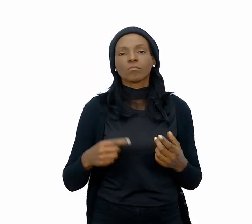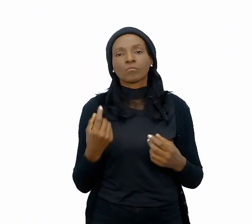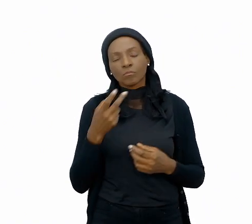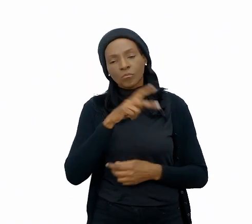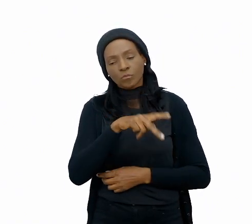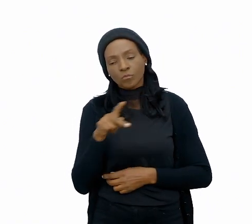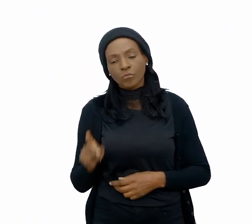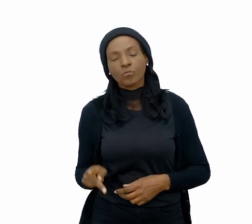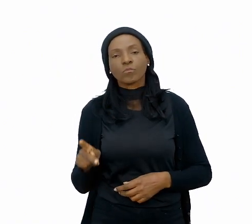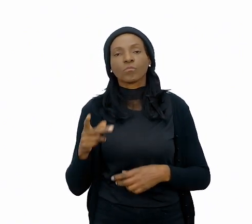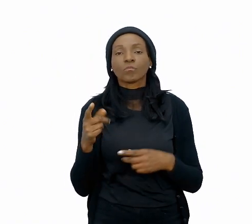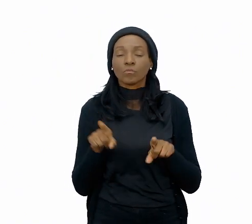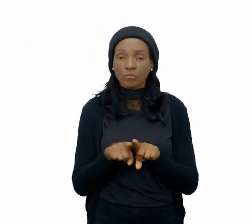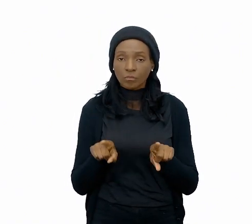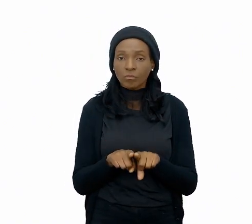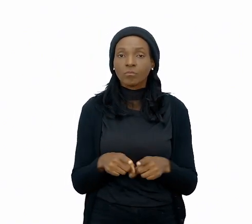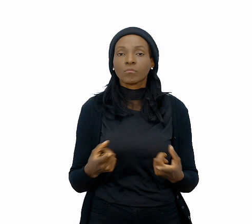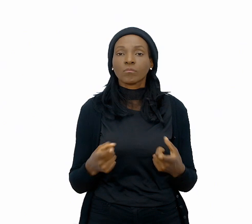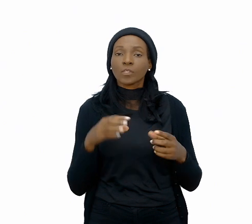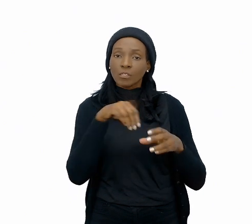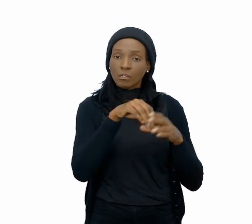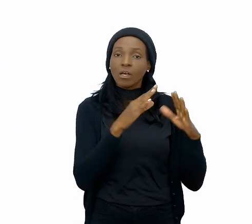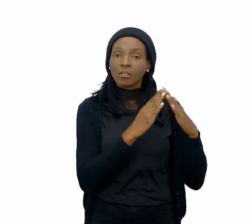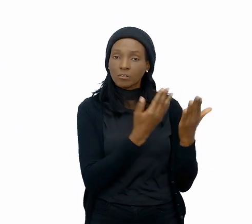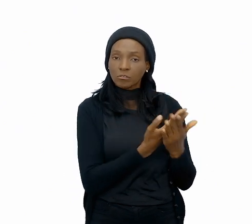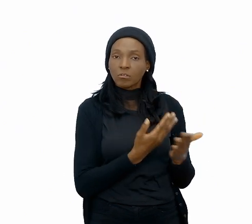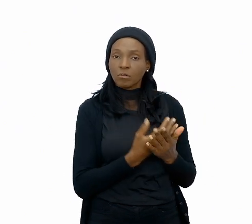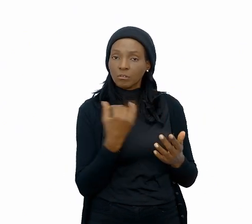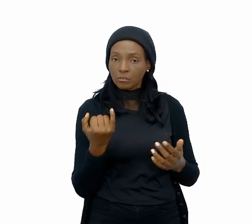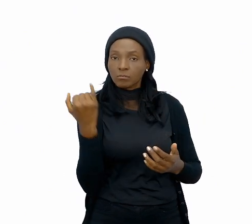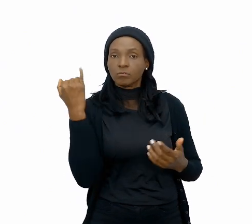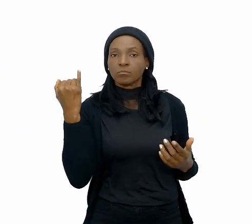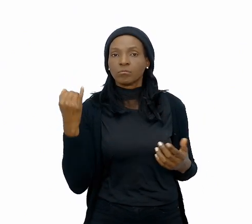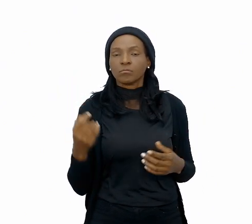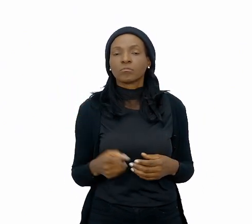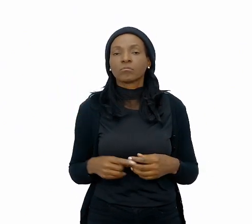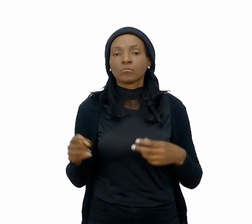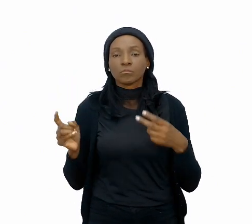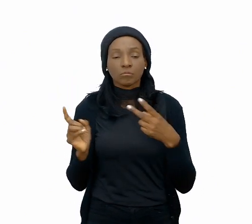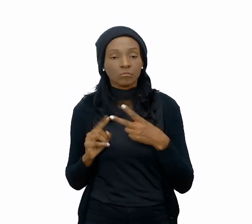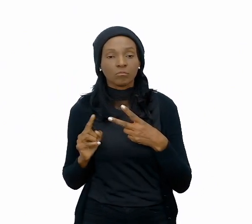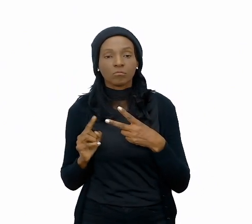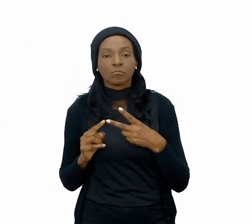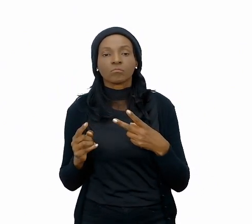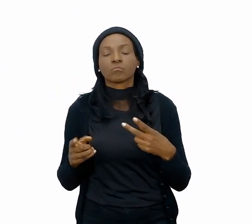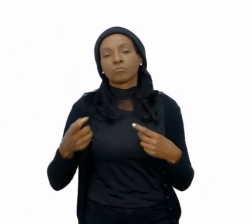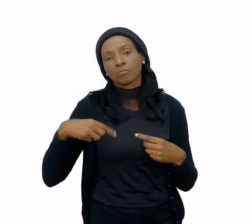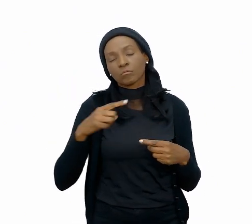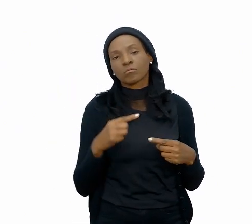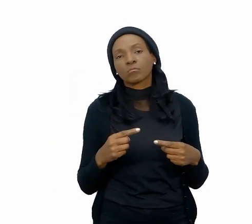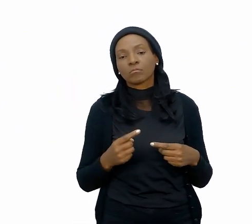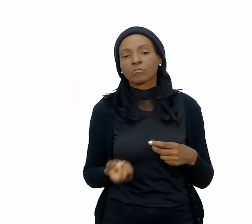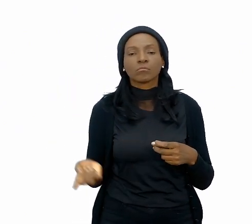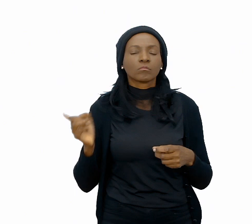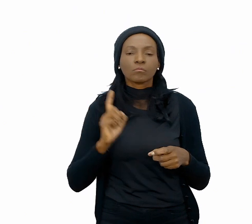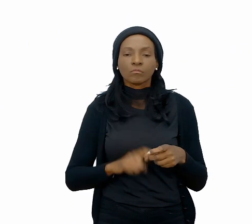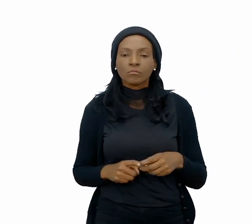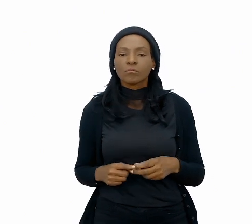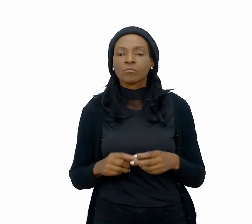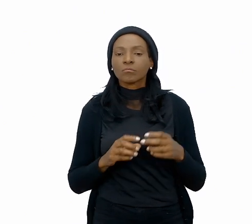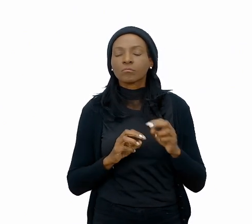o professor e também para a escola. No nosso segundo momento, a gente vai recuperar